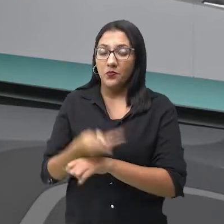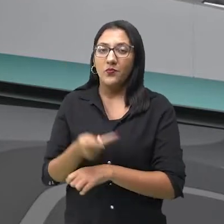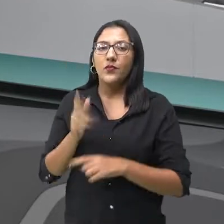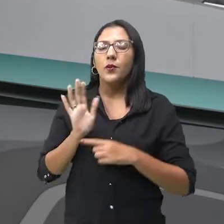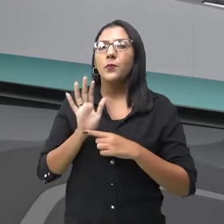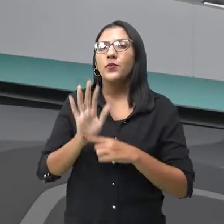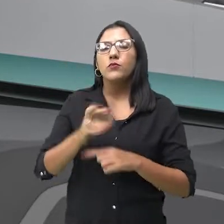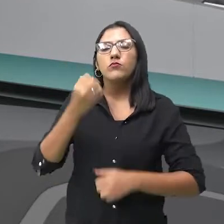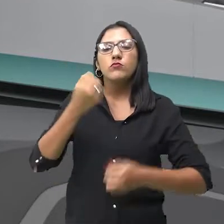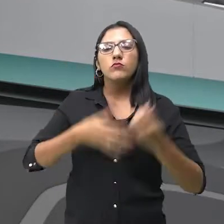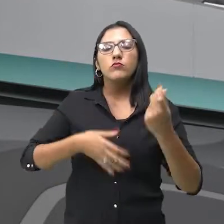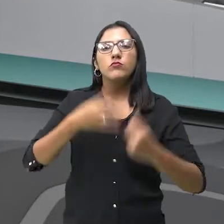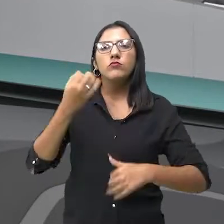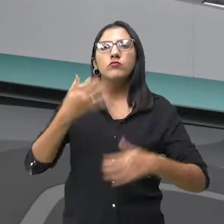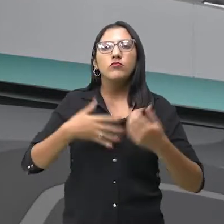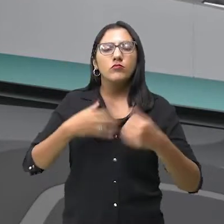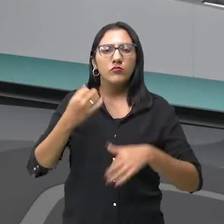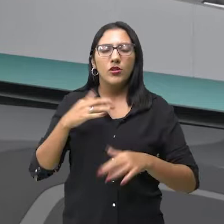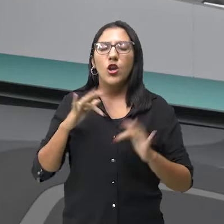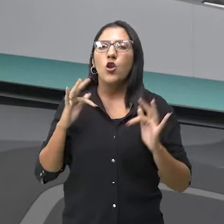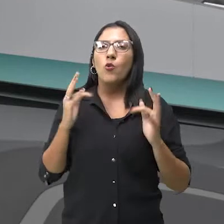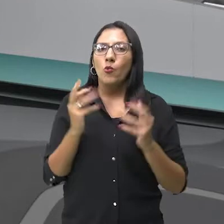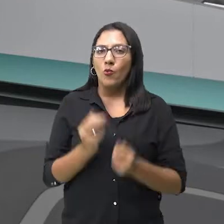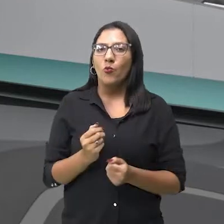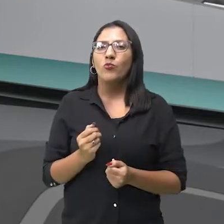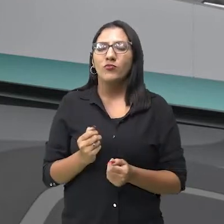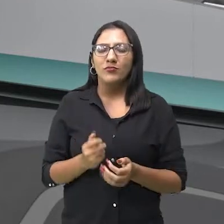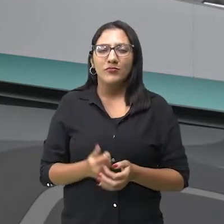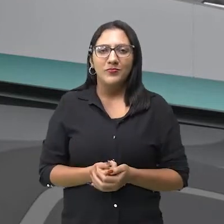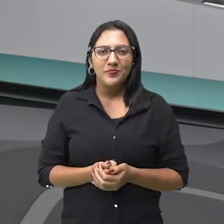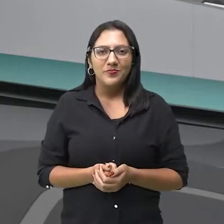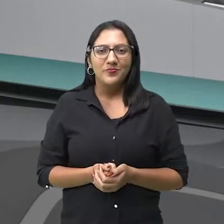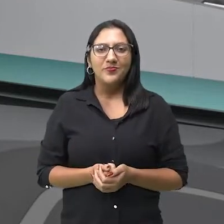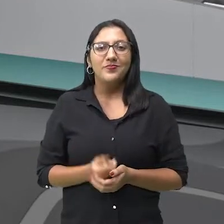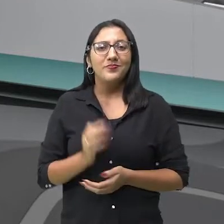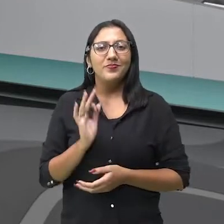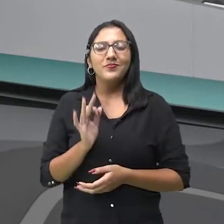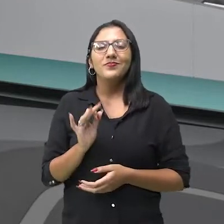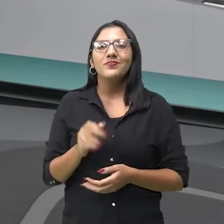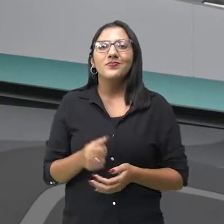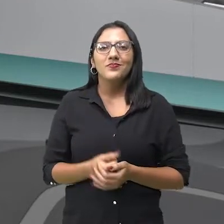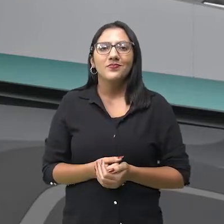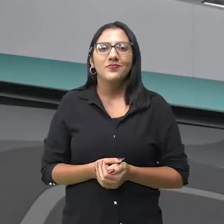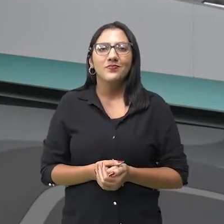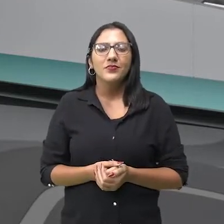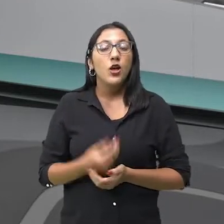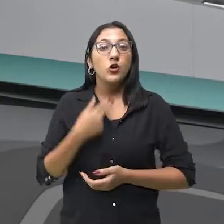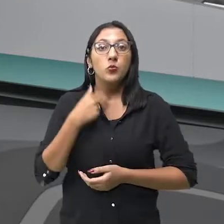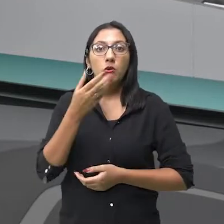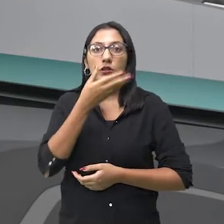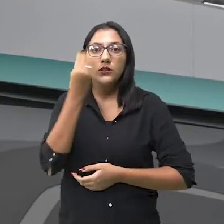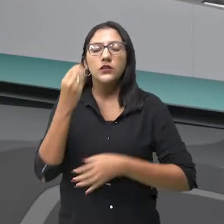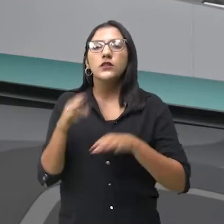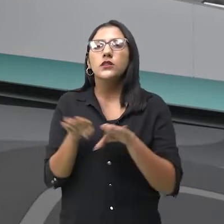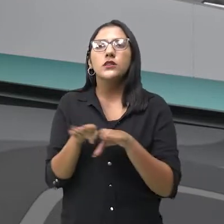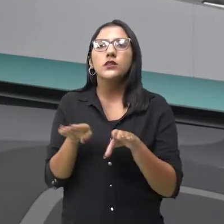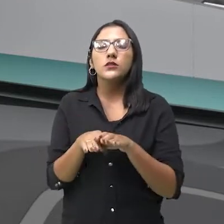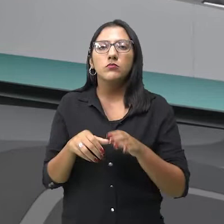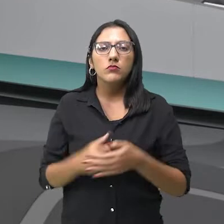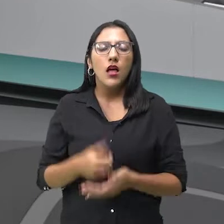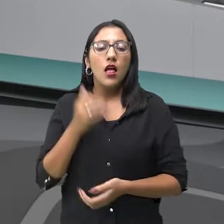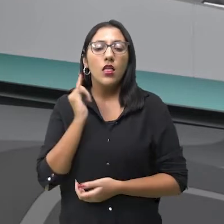ali relatando, narrando, contando para nós, certo? E não podemos nos esquecer também que